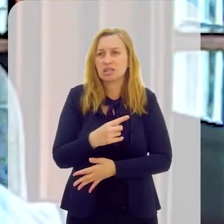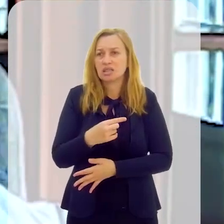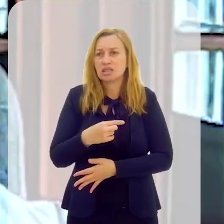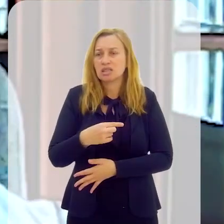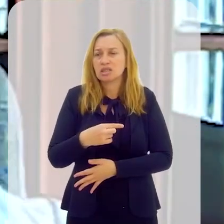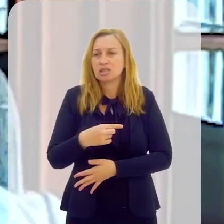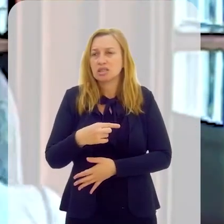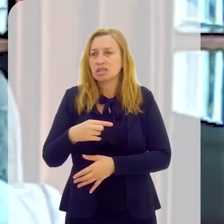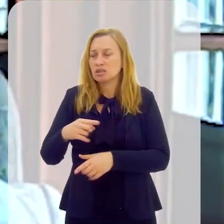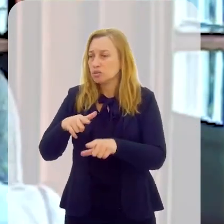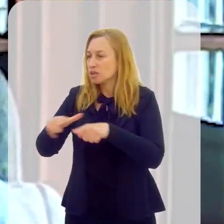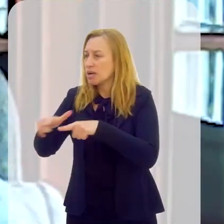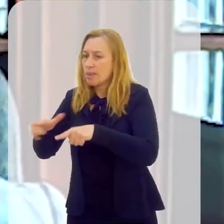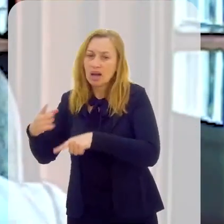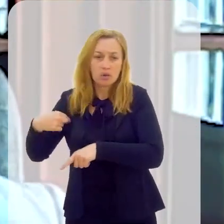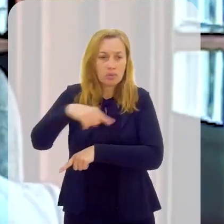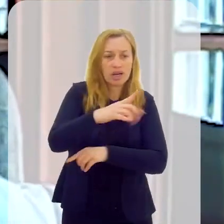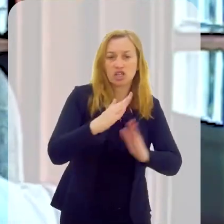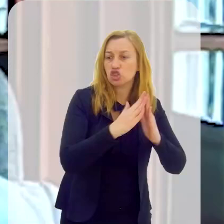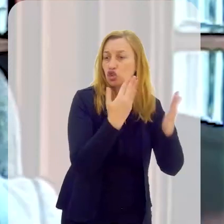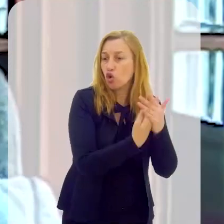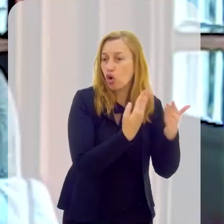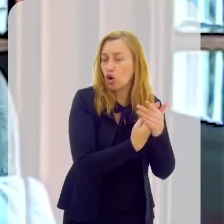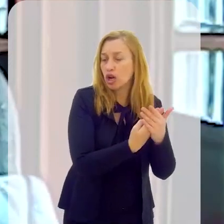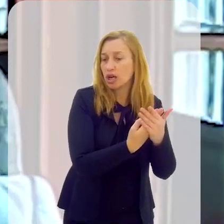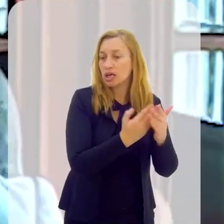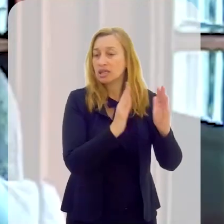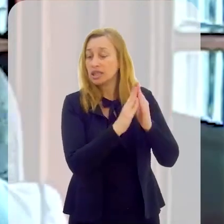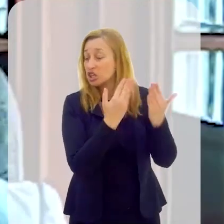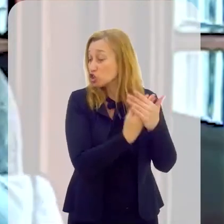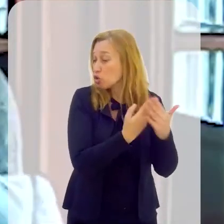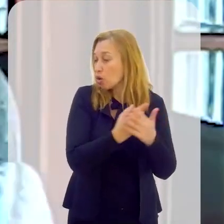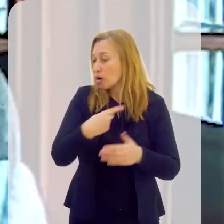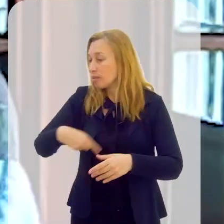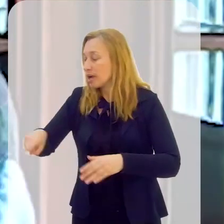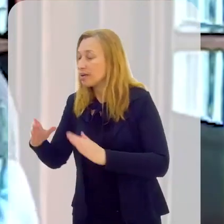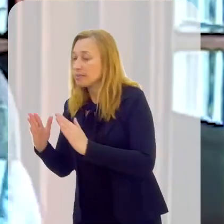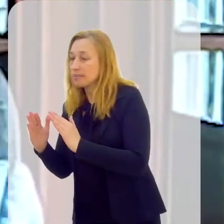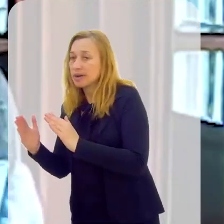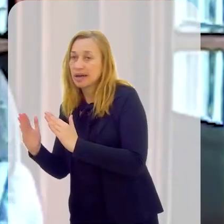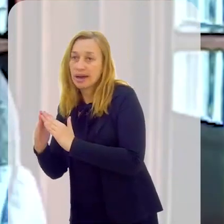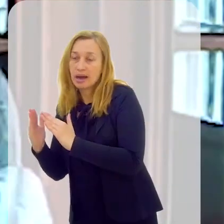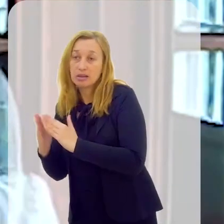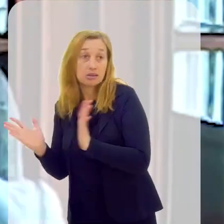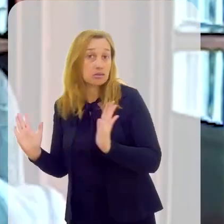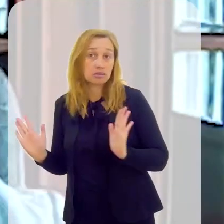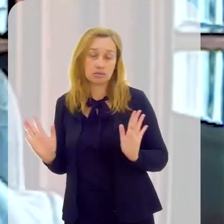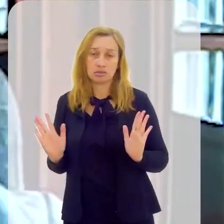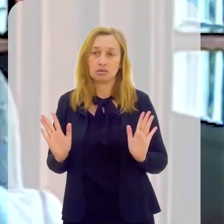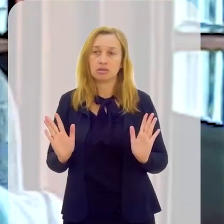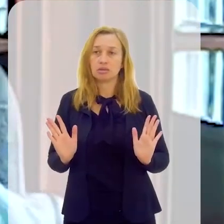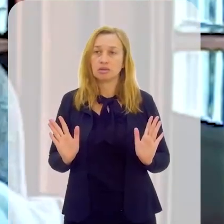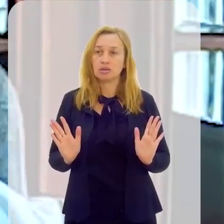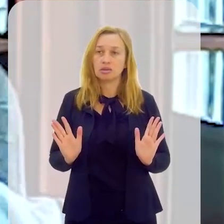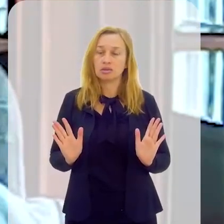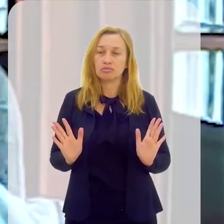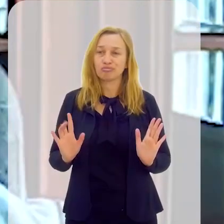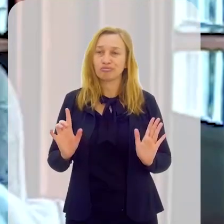têm dificuldade de se deslocar do trabalho para a escola, da escola para casa, da casa para a escola.